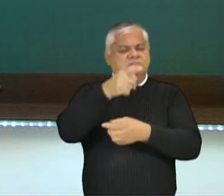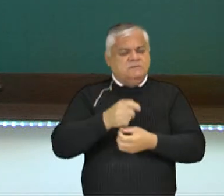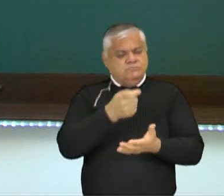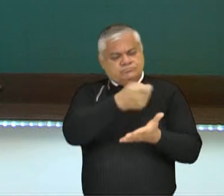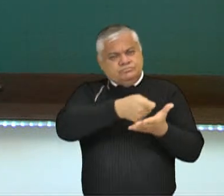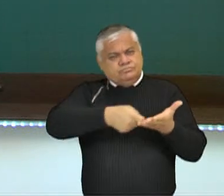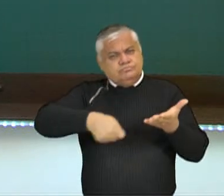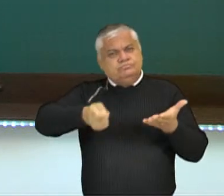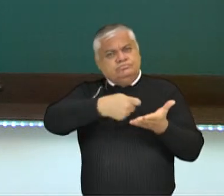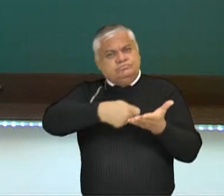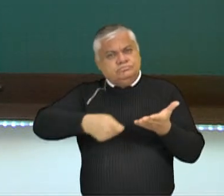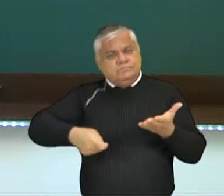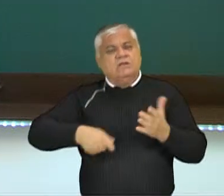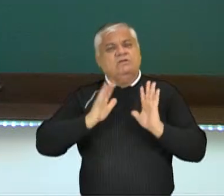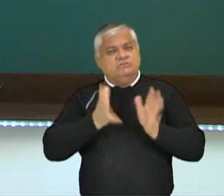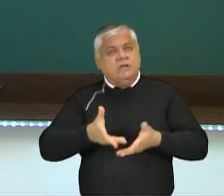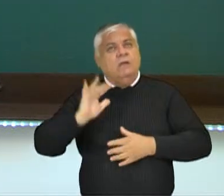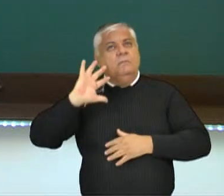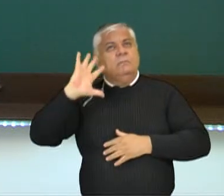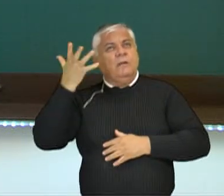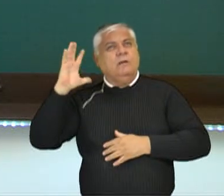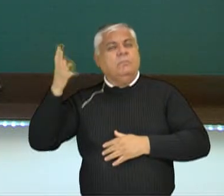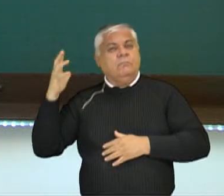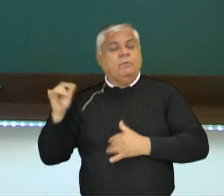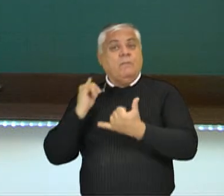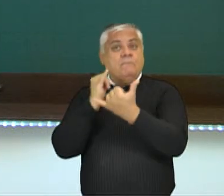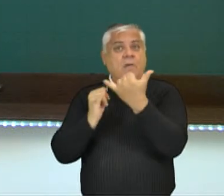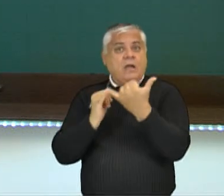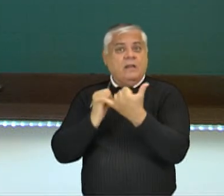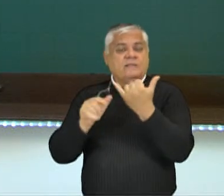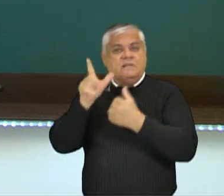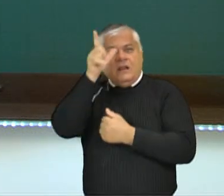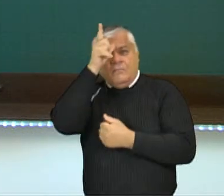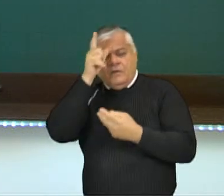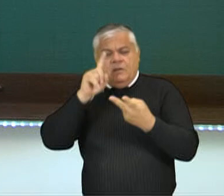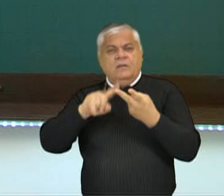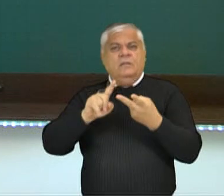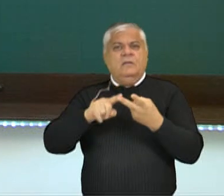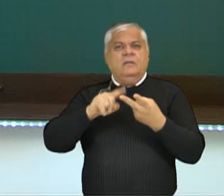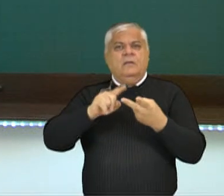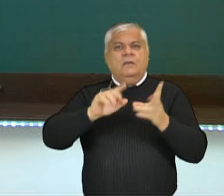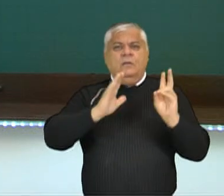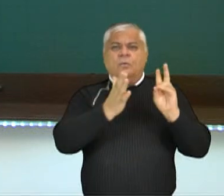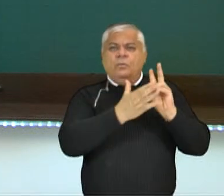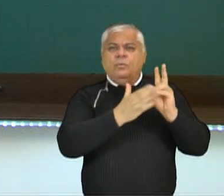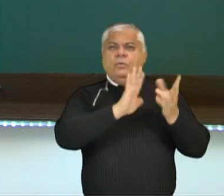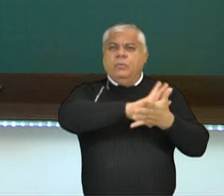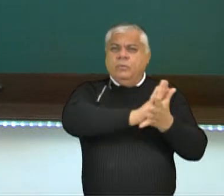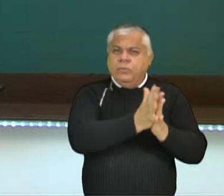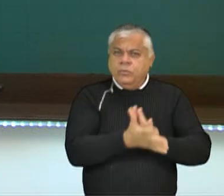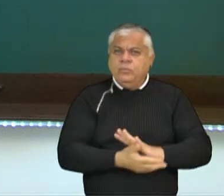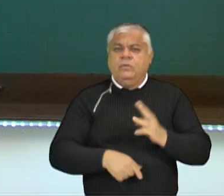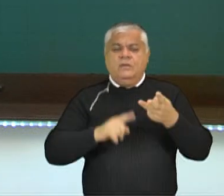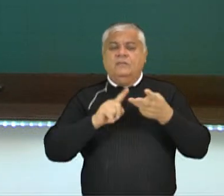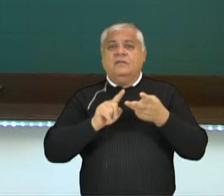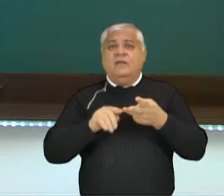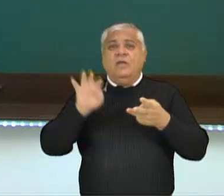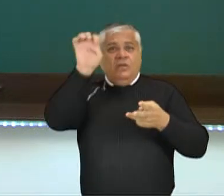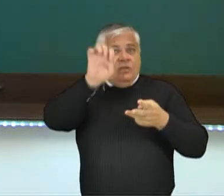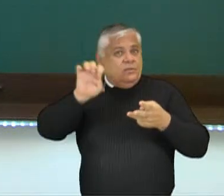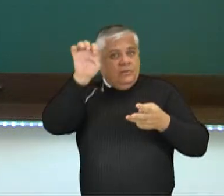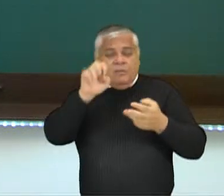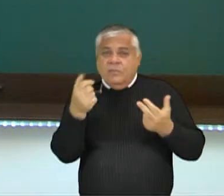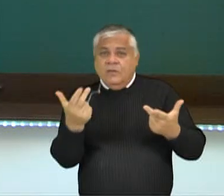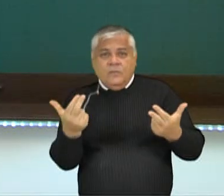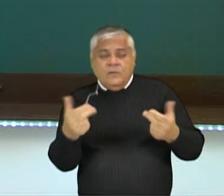esse texto. Isso já ocorreu em outras regiões do planeta? Sim, já ocorreu. Como foi em comparação aos conflitos do leste europeu?